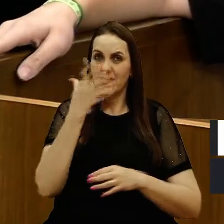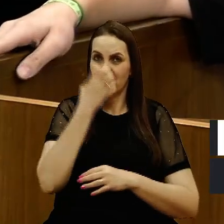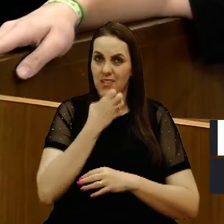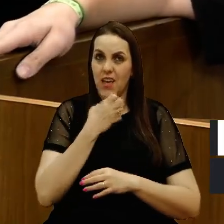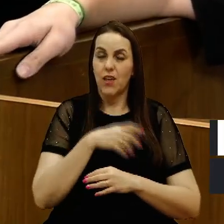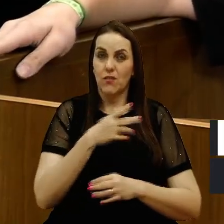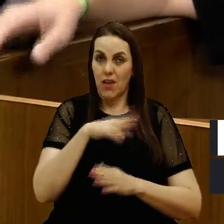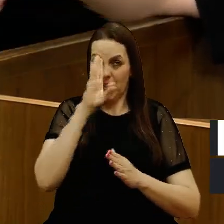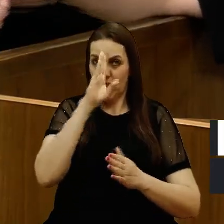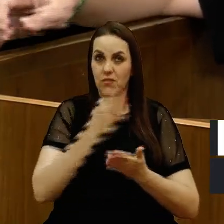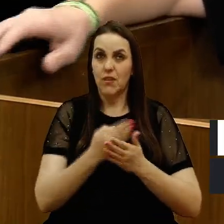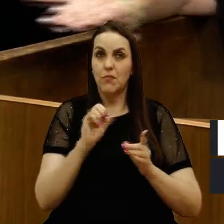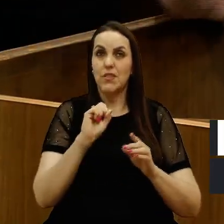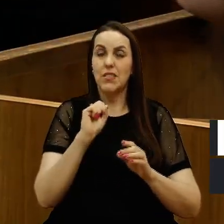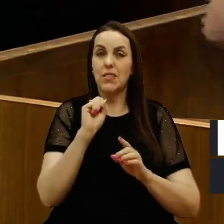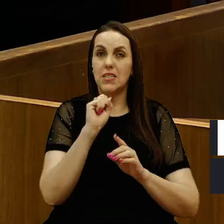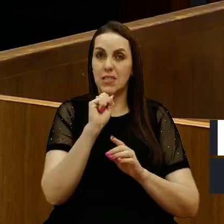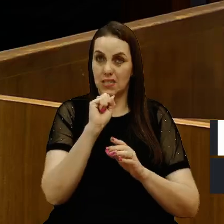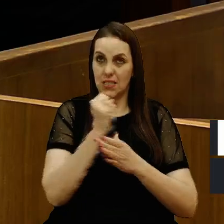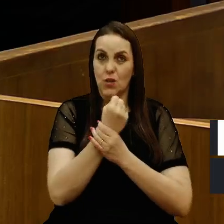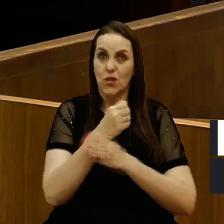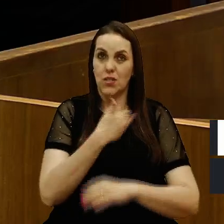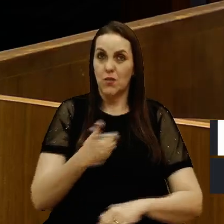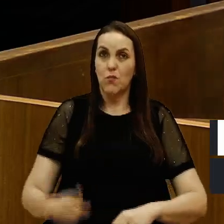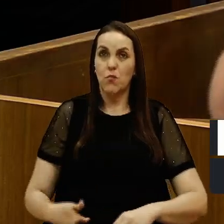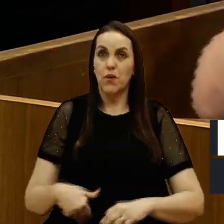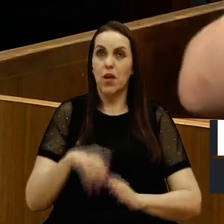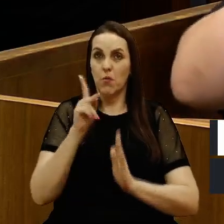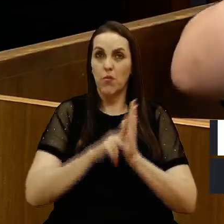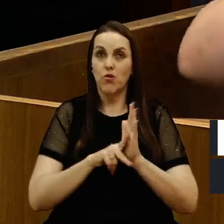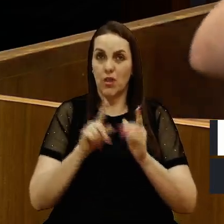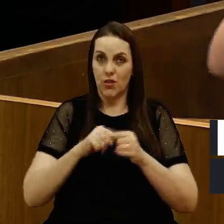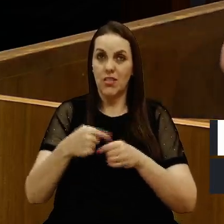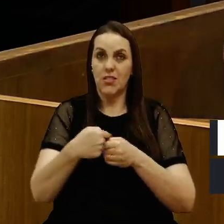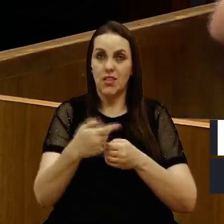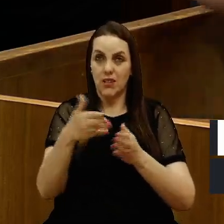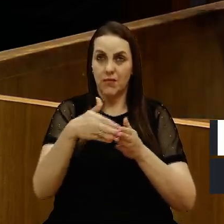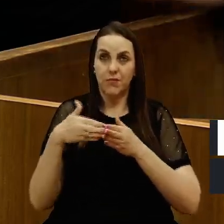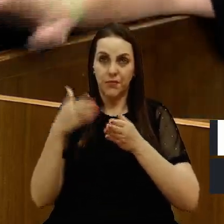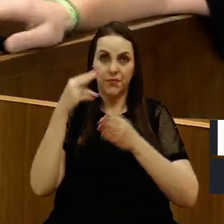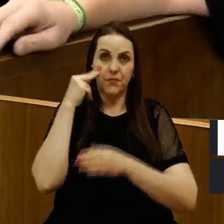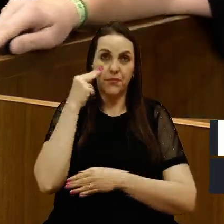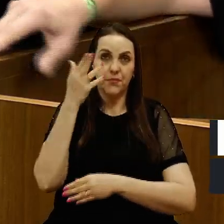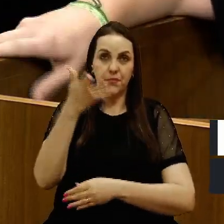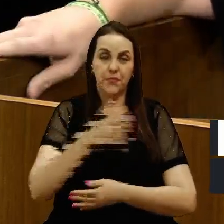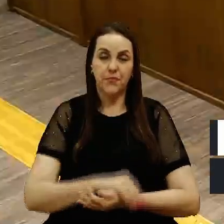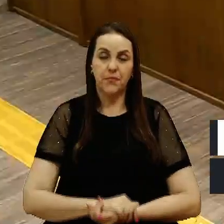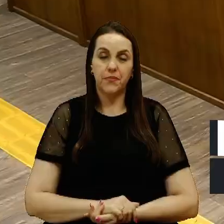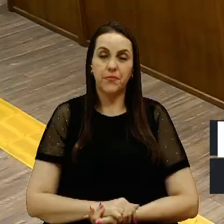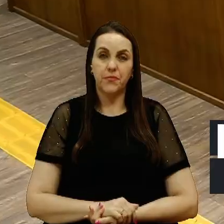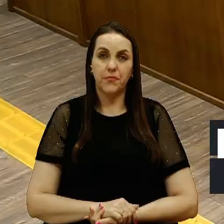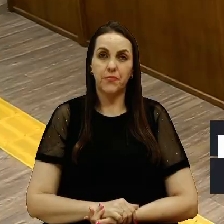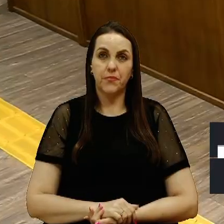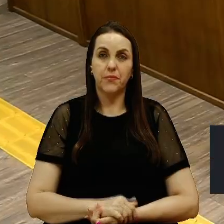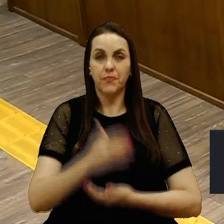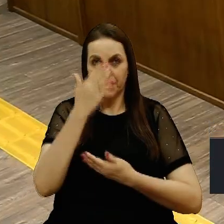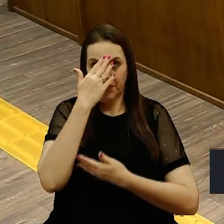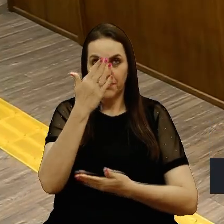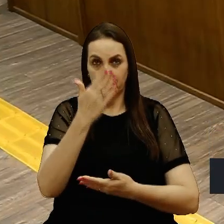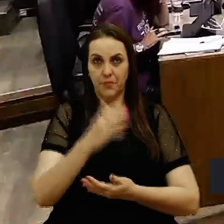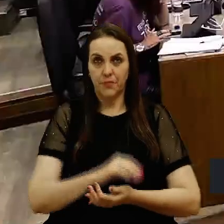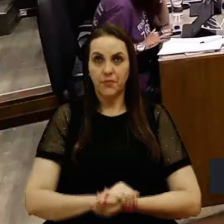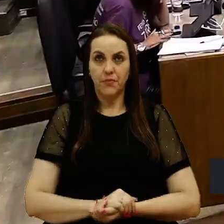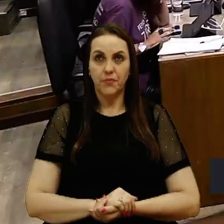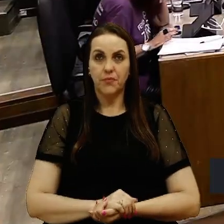sobre segurança pública e sobre o projeto que a gente enxerga da nossa cidade. Sua parte, vereador Libardi. Muito obrigado.